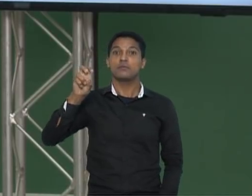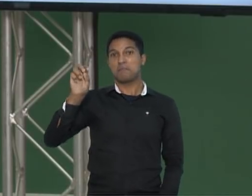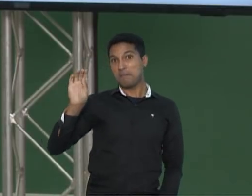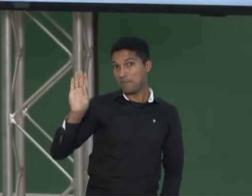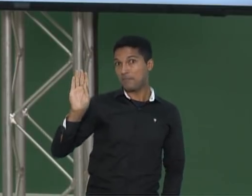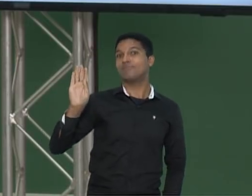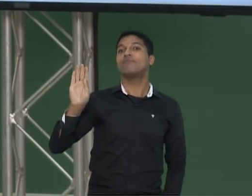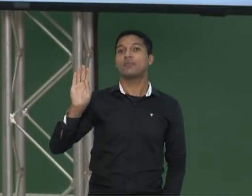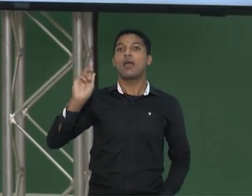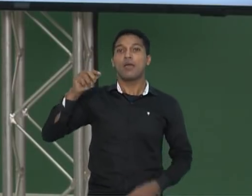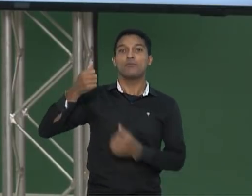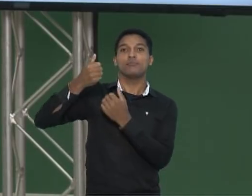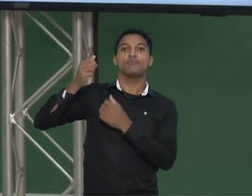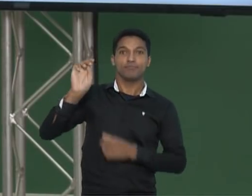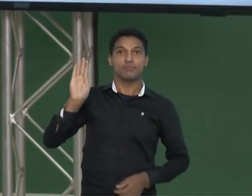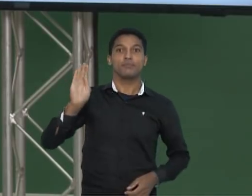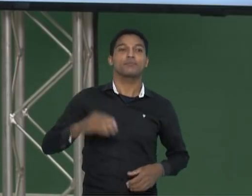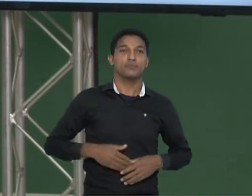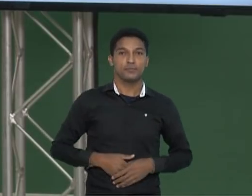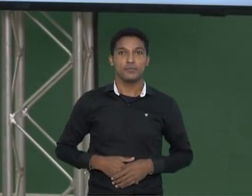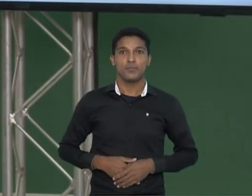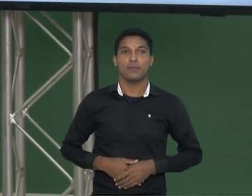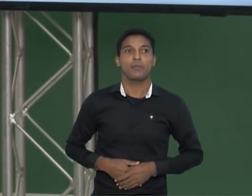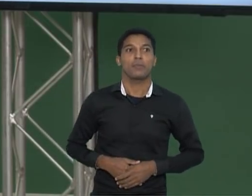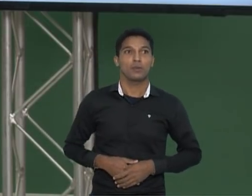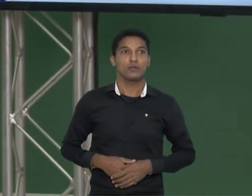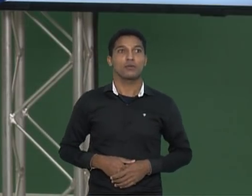15B. Então, aqui está a nossa